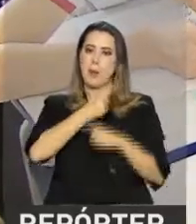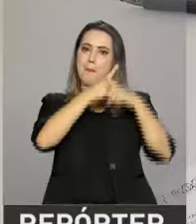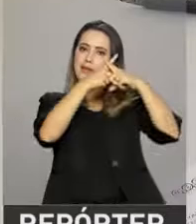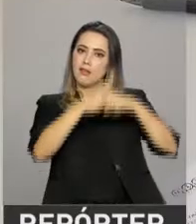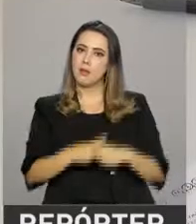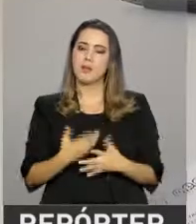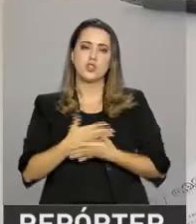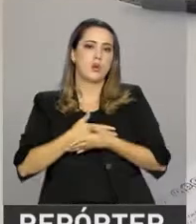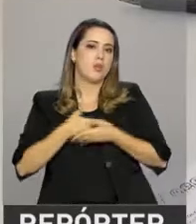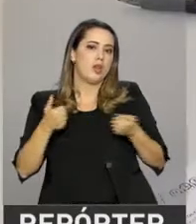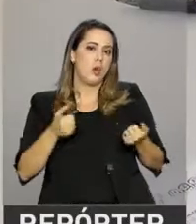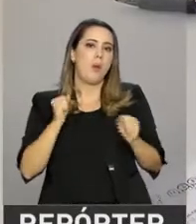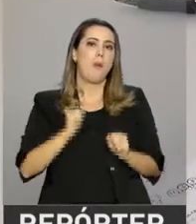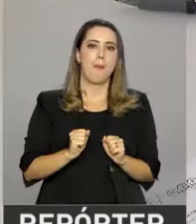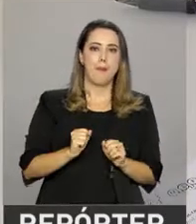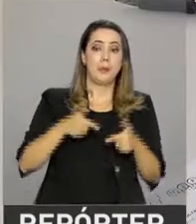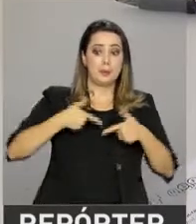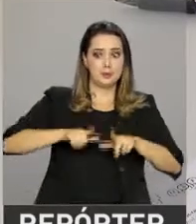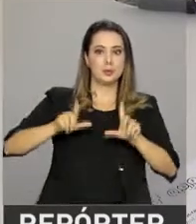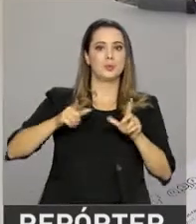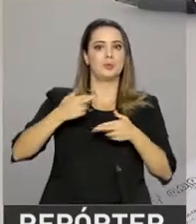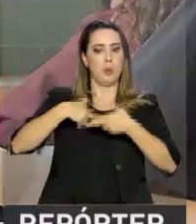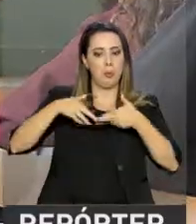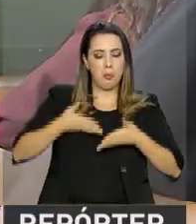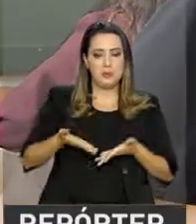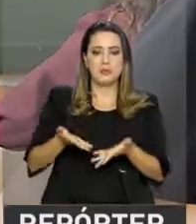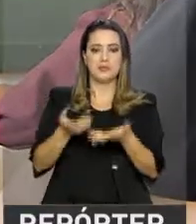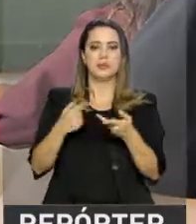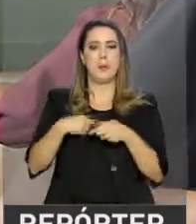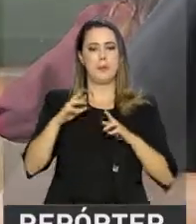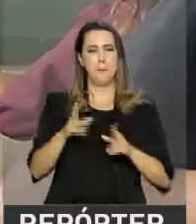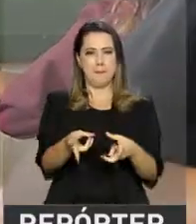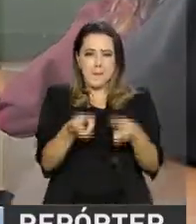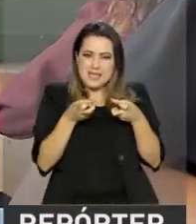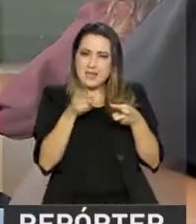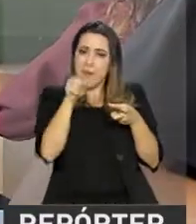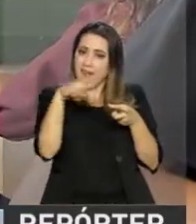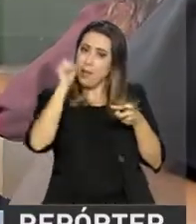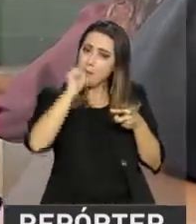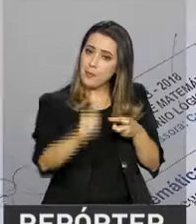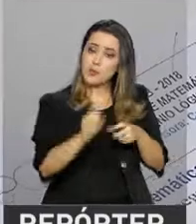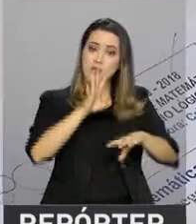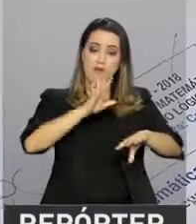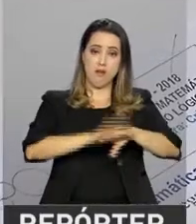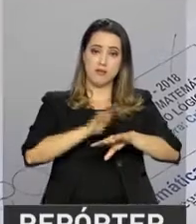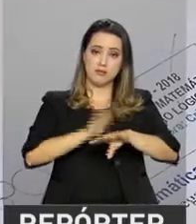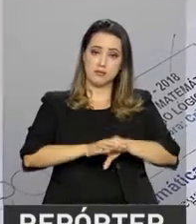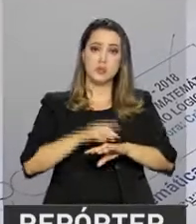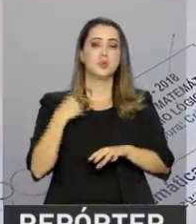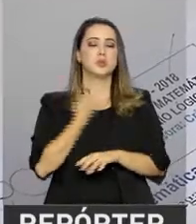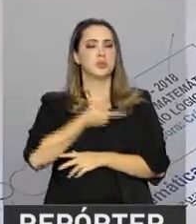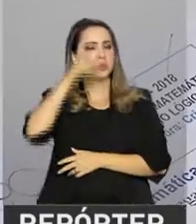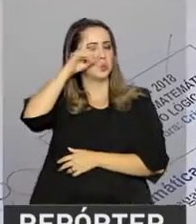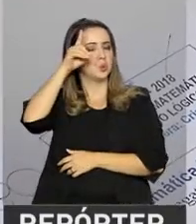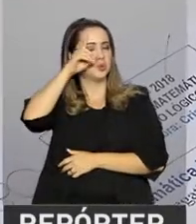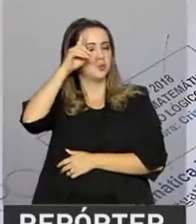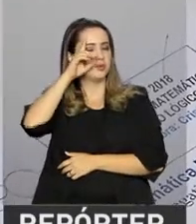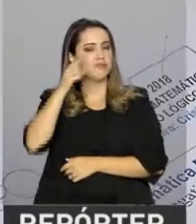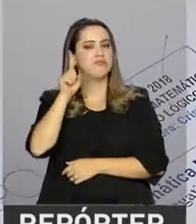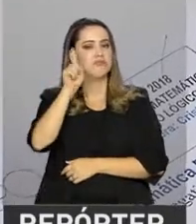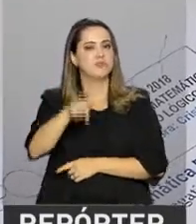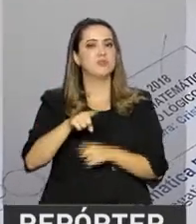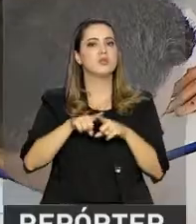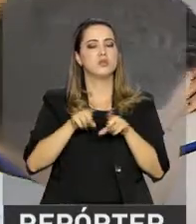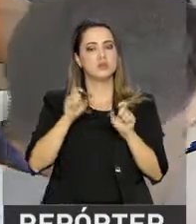melhor a nota pode conseguir uma premiação então acho que essa é a grande diferença perceber que é possível e matemática ela está no nosso cotidiano ela faz parte do nosso